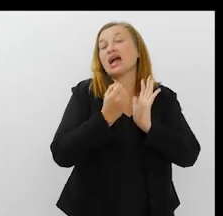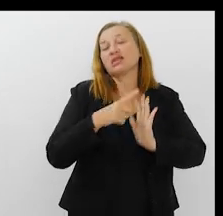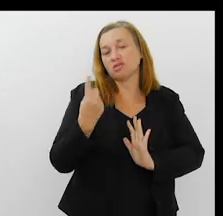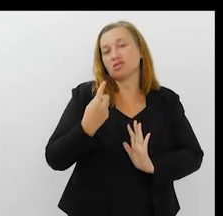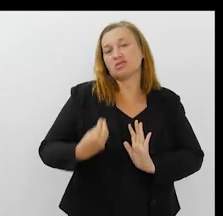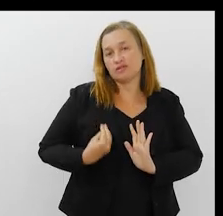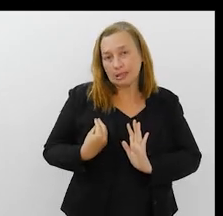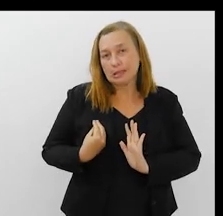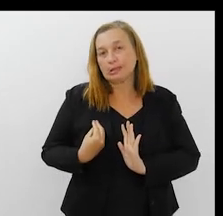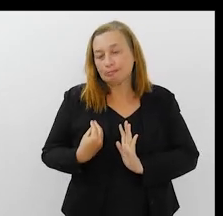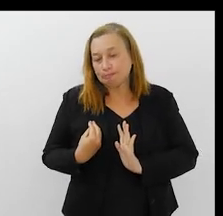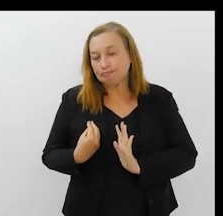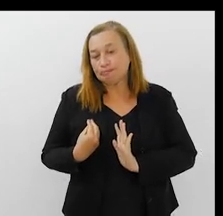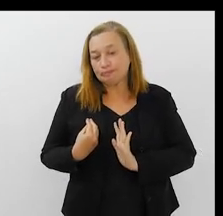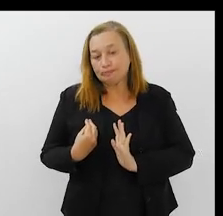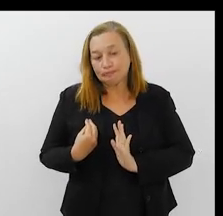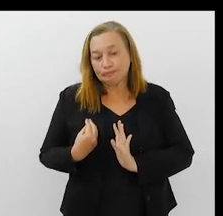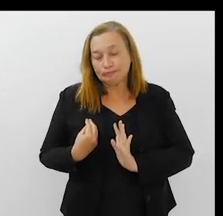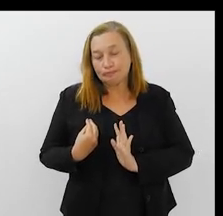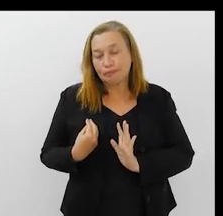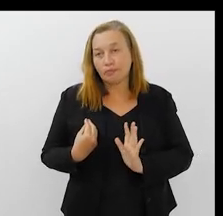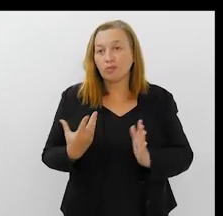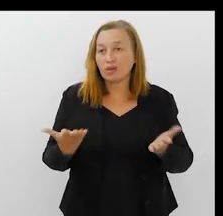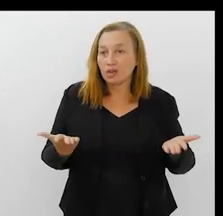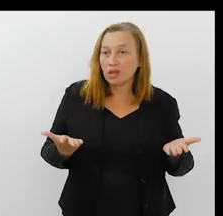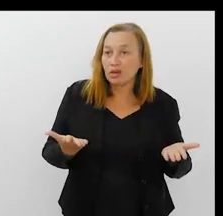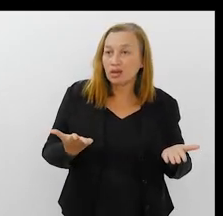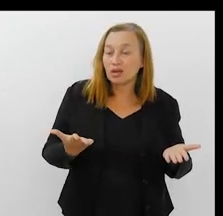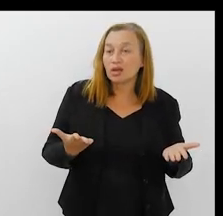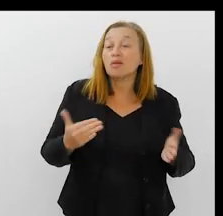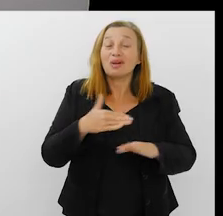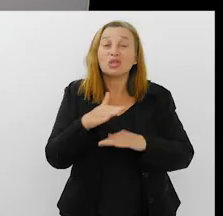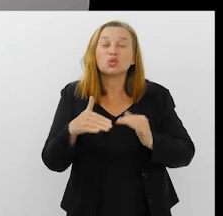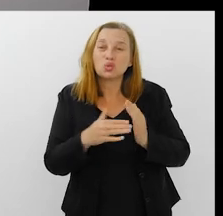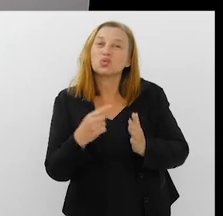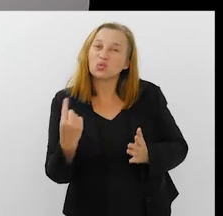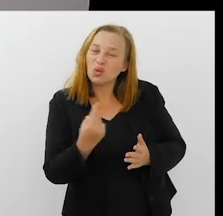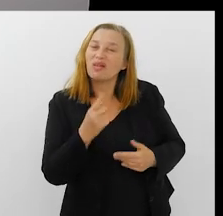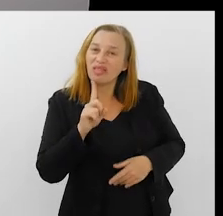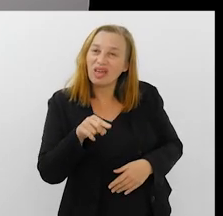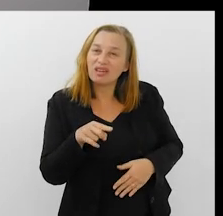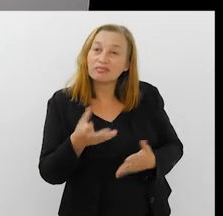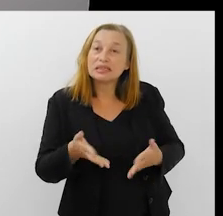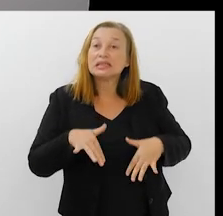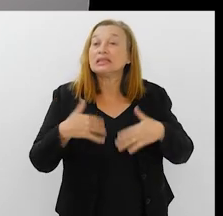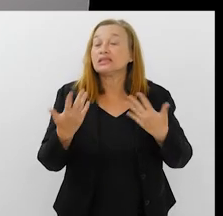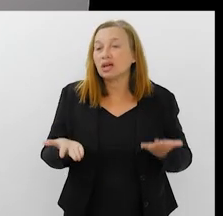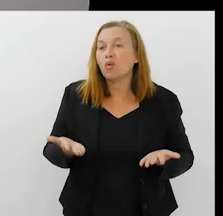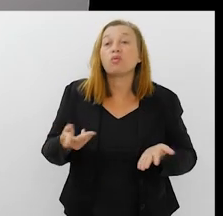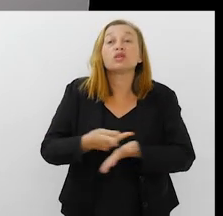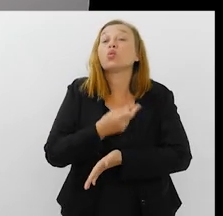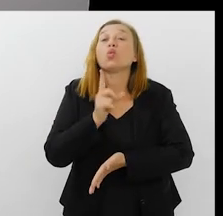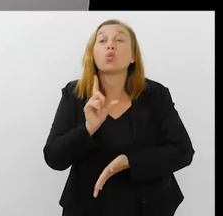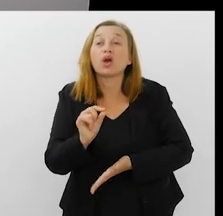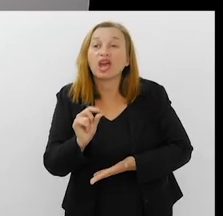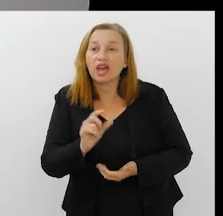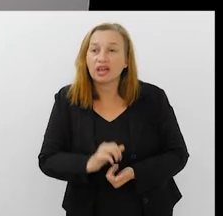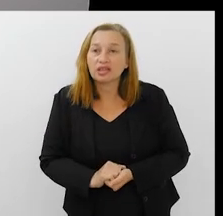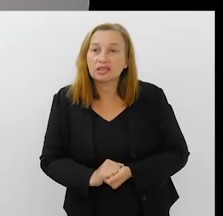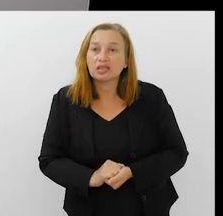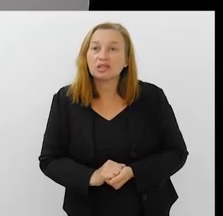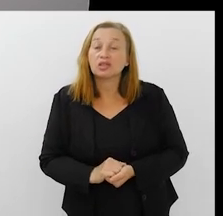marcante numa carreira do artista, né? Acho que foi marcante para todo mundo aquilo, né? Então, o que, que